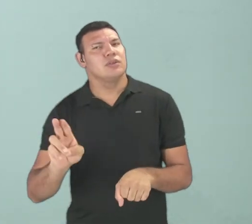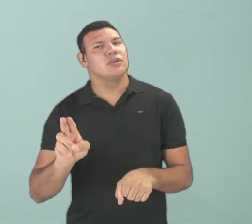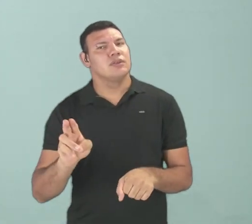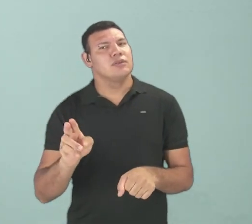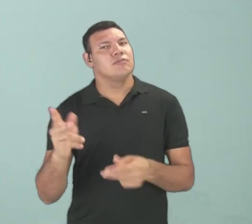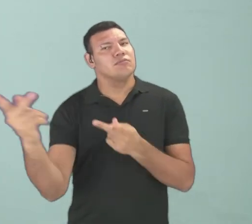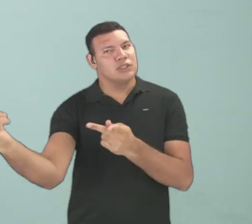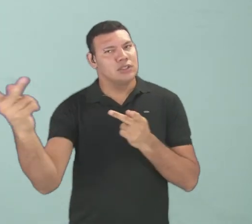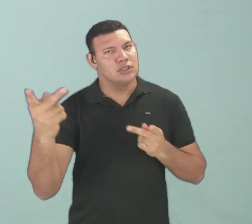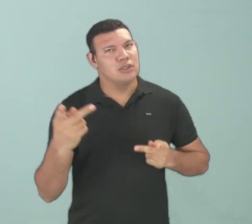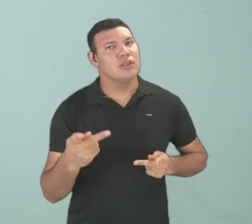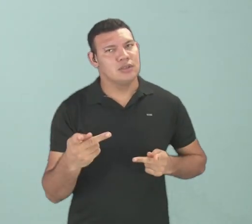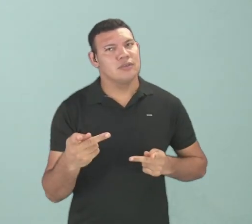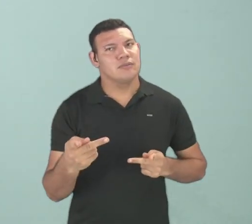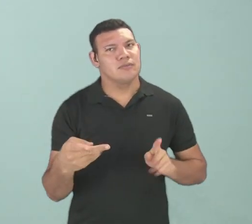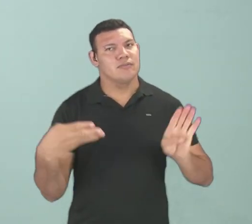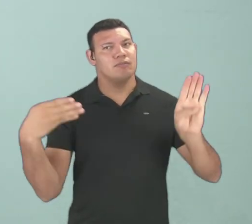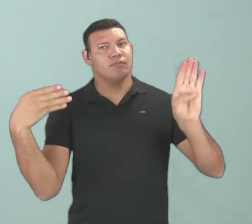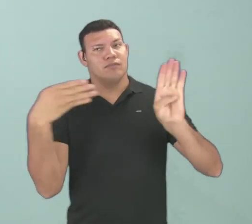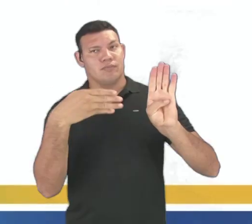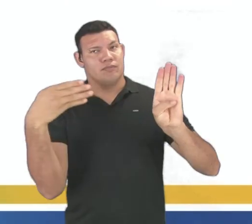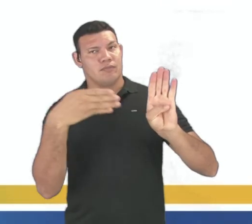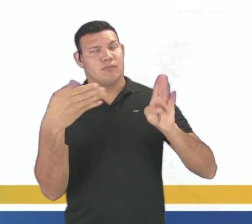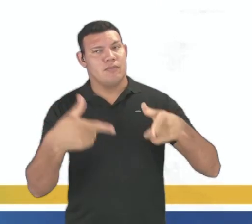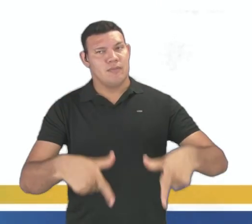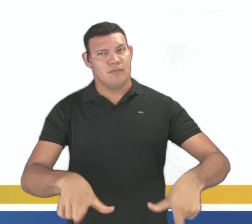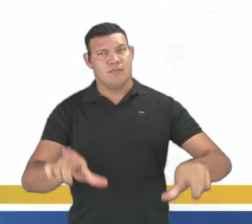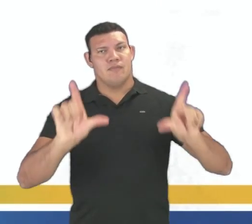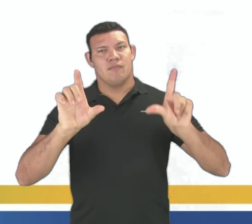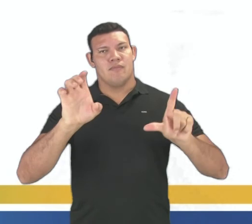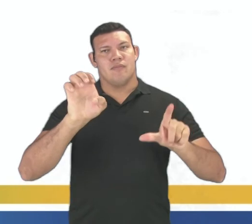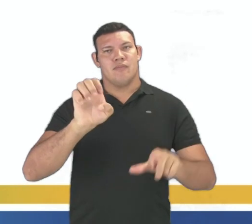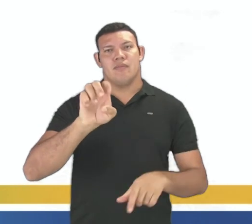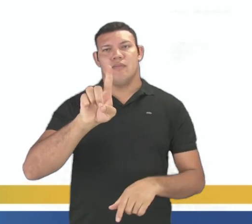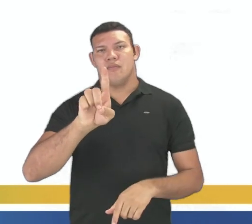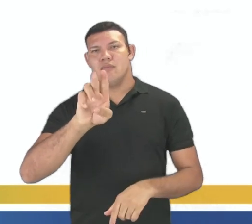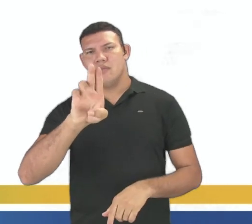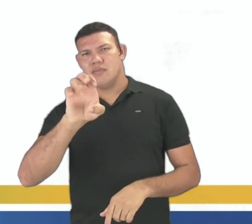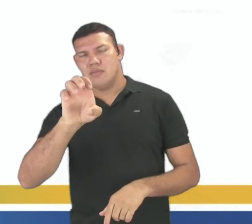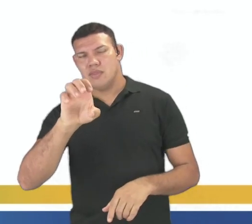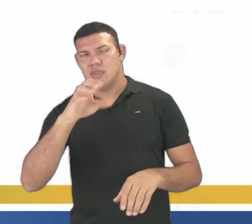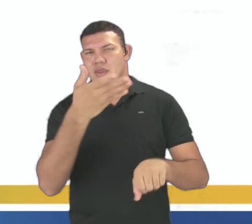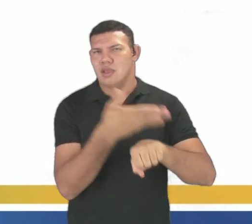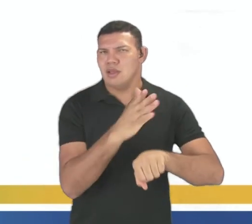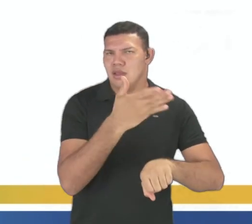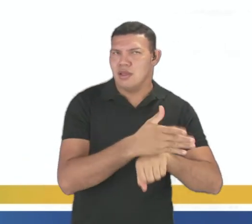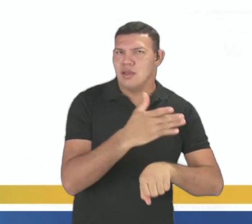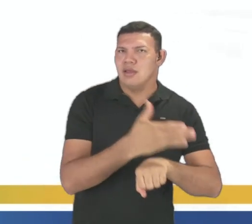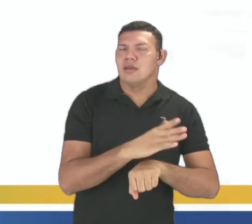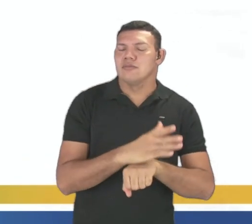vocês a participarem, entrarem na plataforma Eduque e praticarem um pouco mais sobre o que